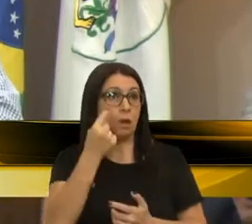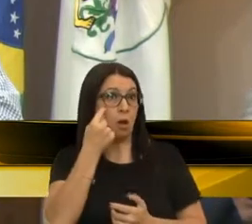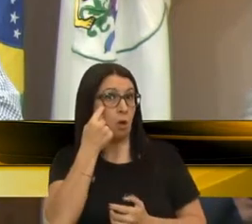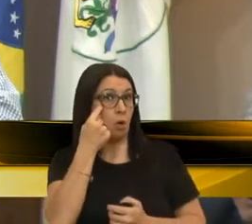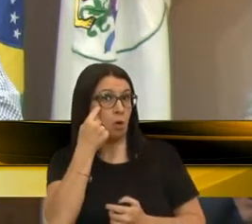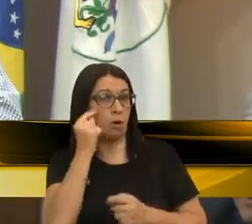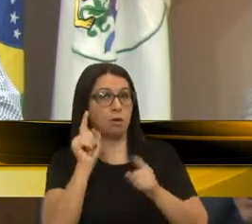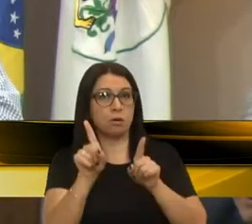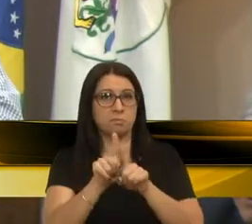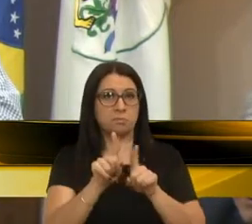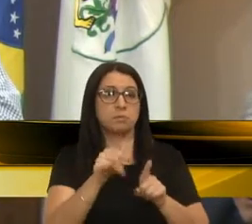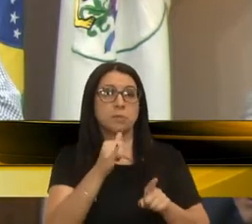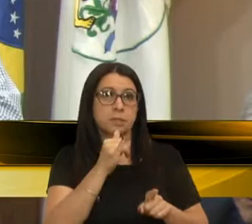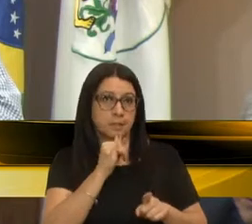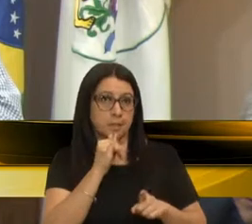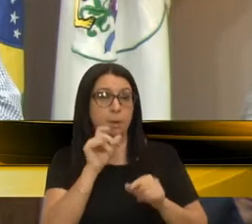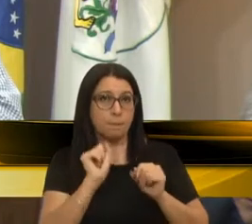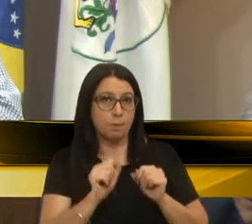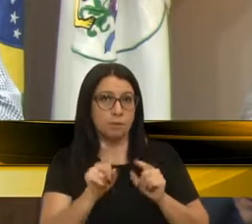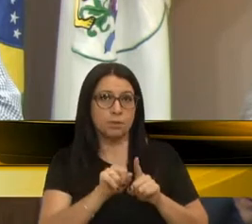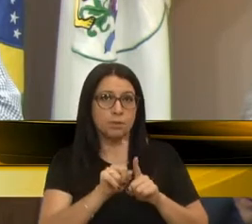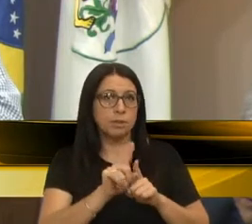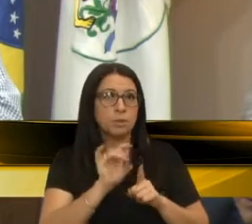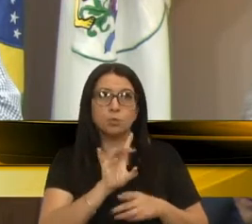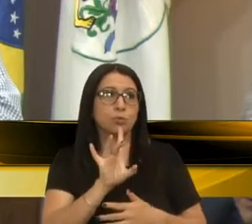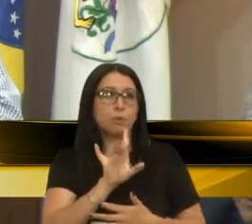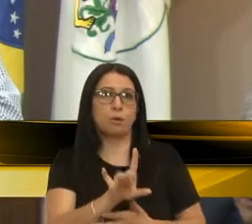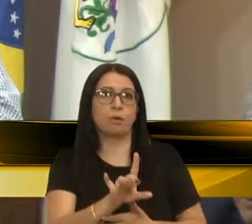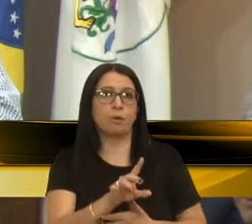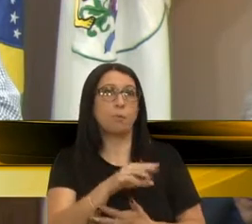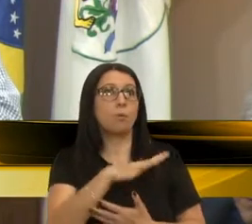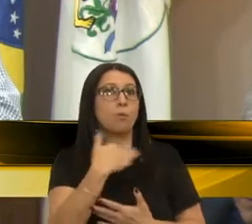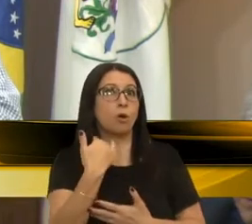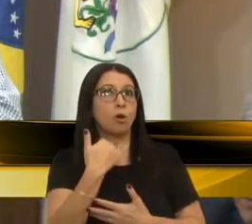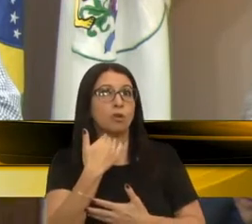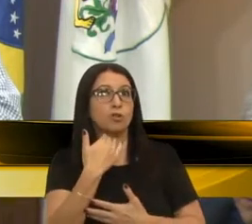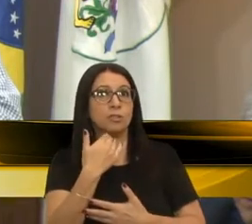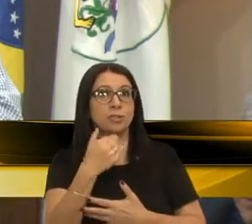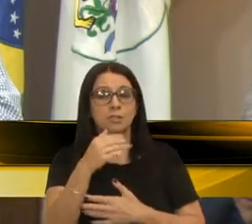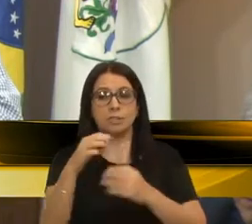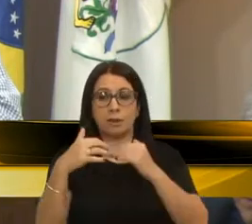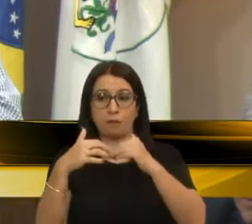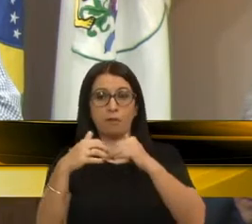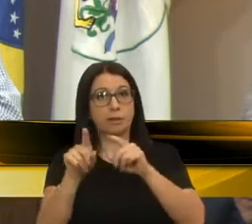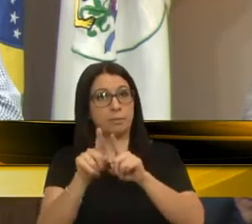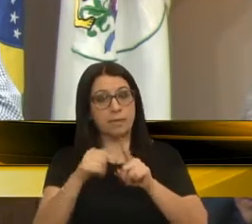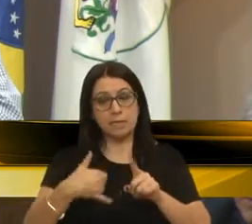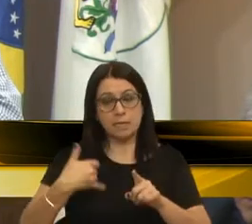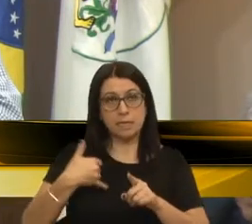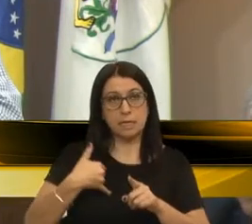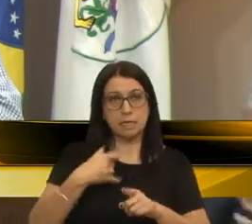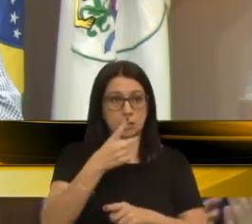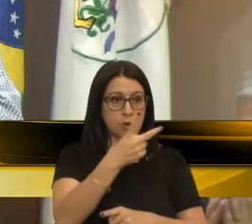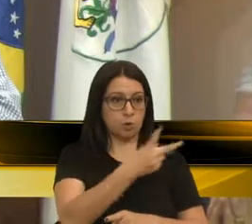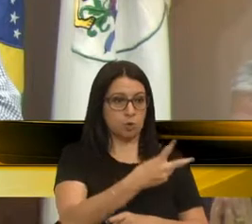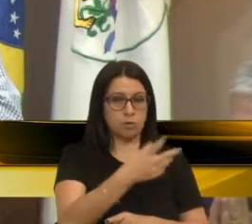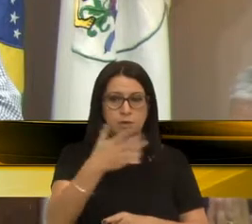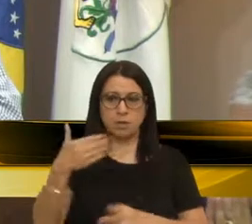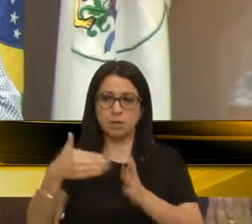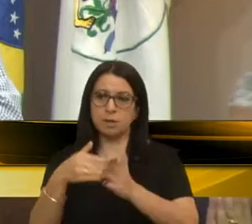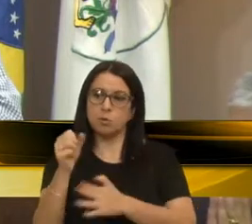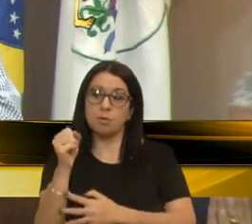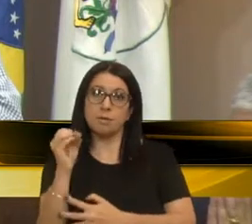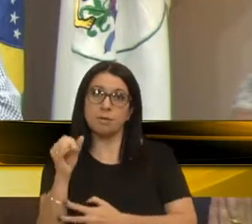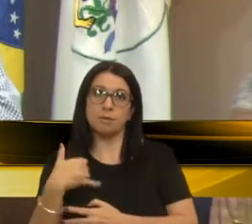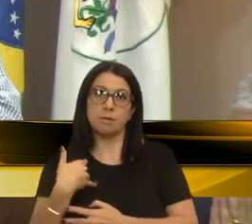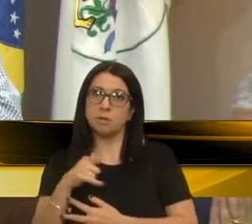exemplo, ela pode ser doada não necessariamente por morte encefálica, desde que tenha a idade entre 2 e 80 anos e não